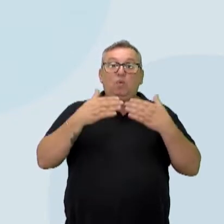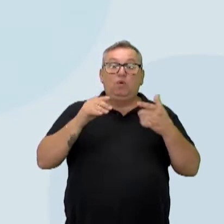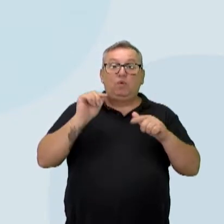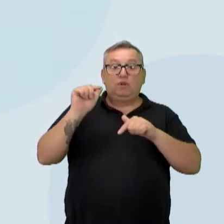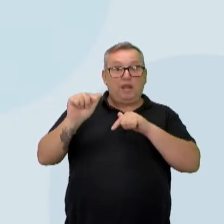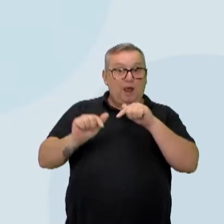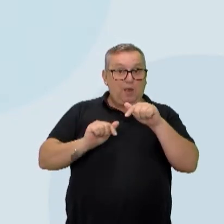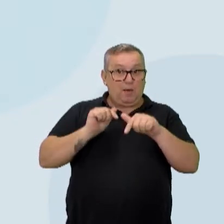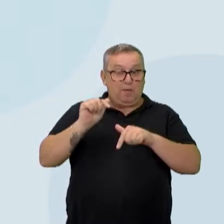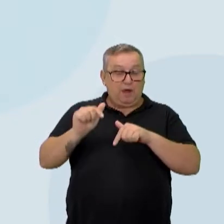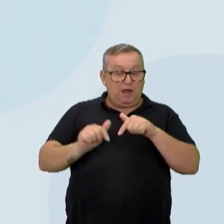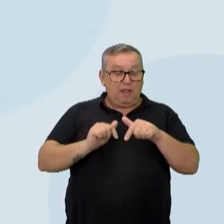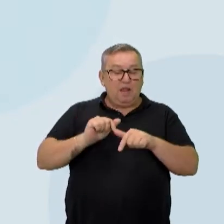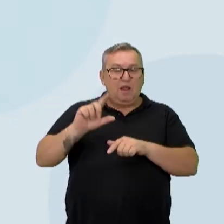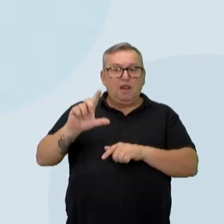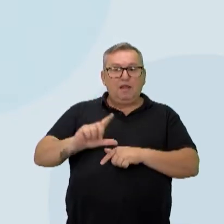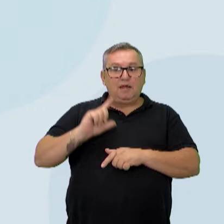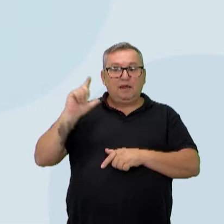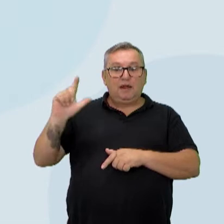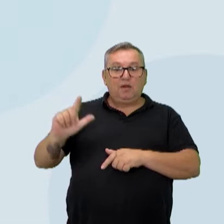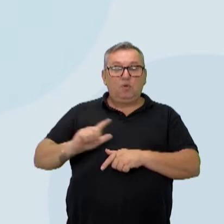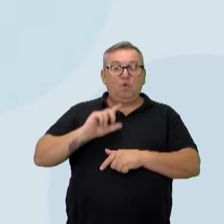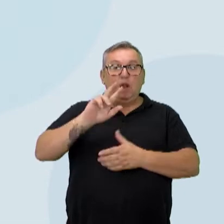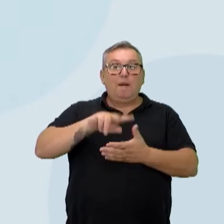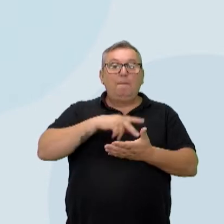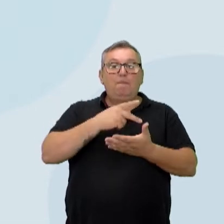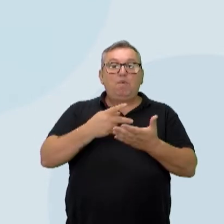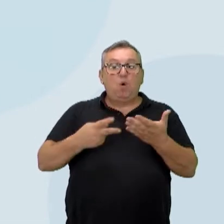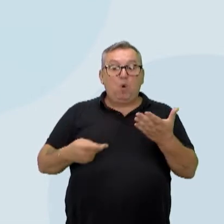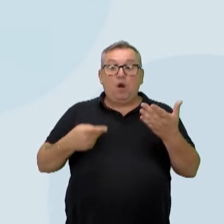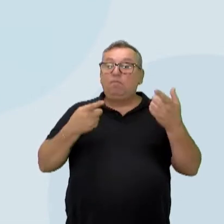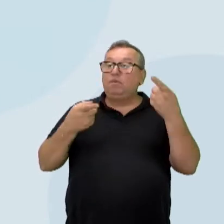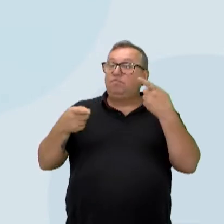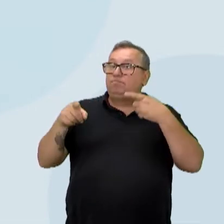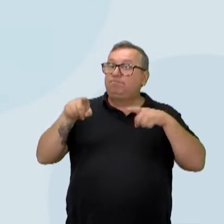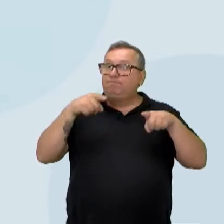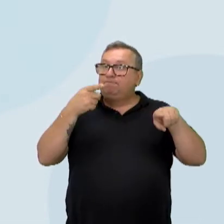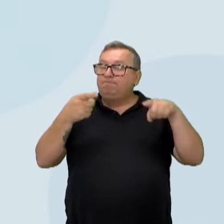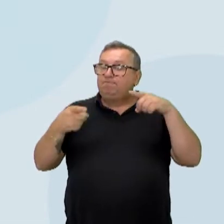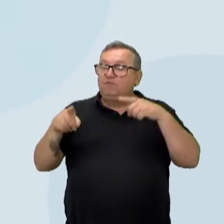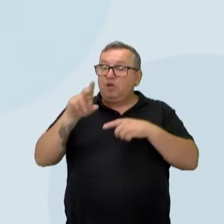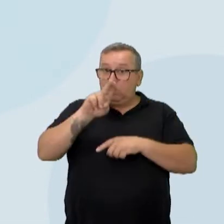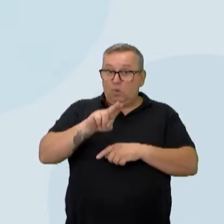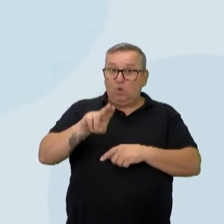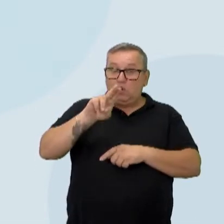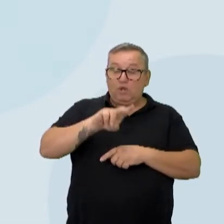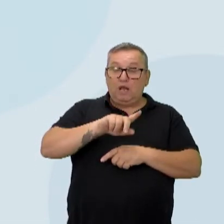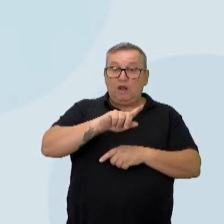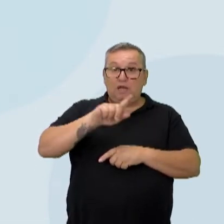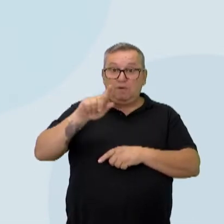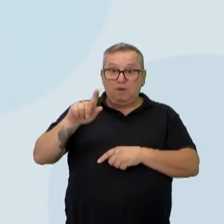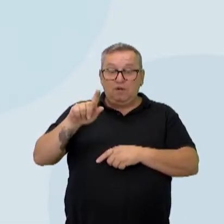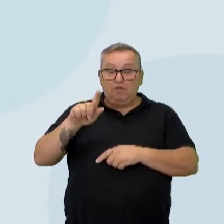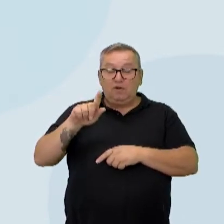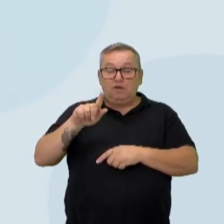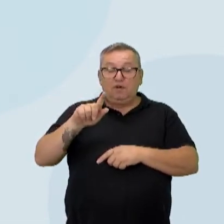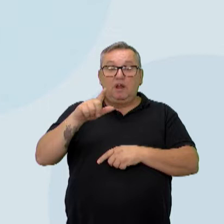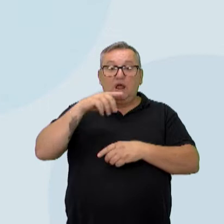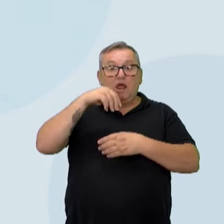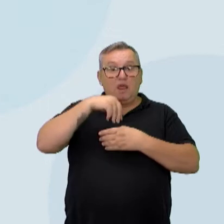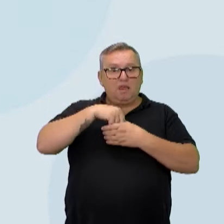trabalha aí, né? Literatura, poema, música, a gente trabalha com essa linguagem, o eu lírico é sempre a